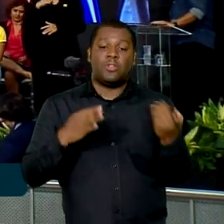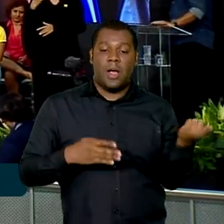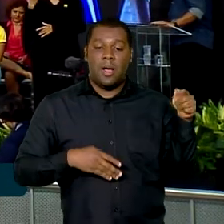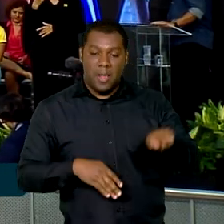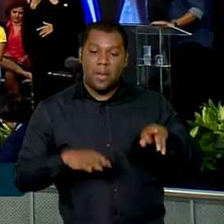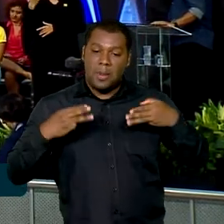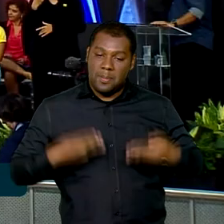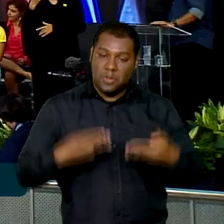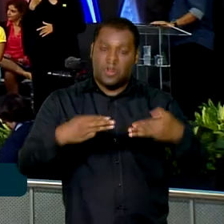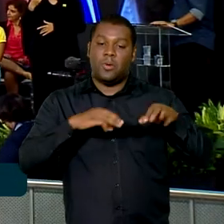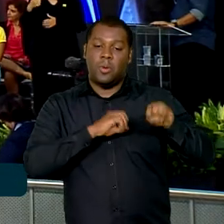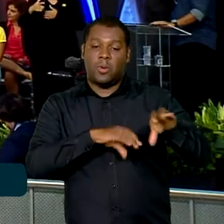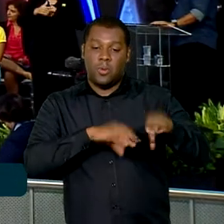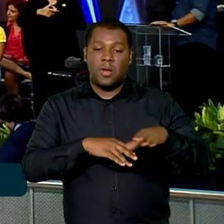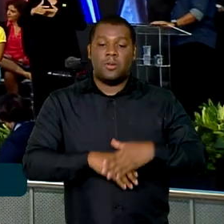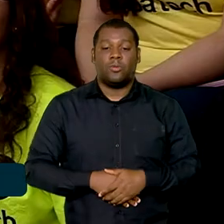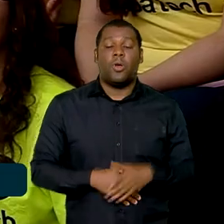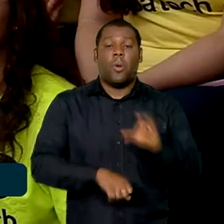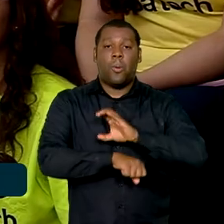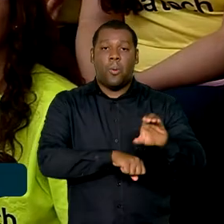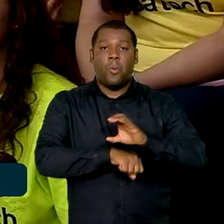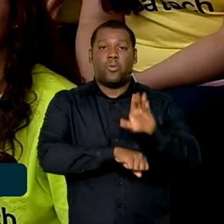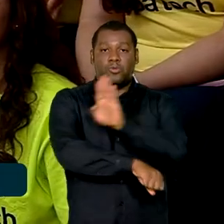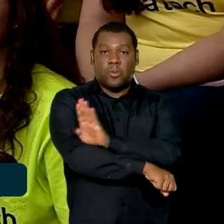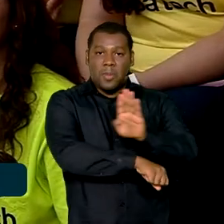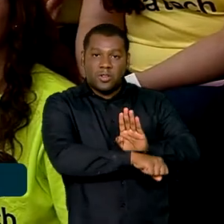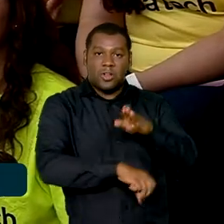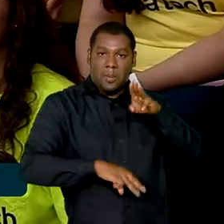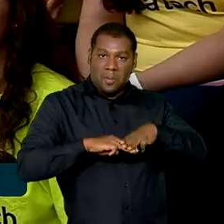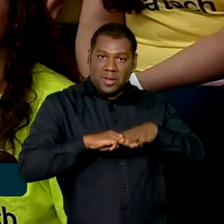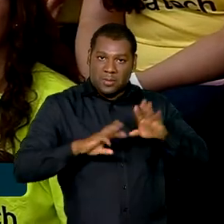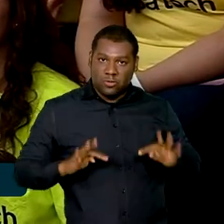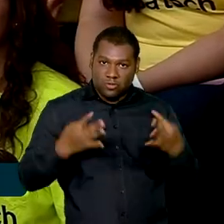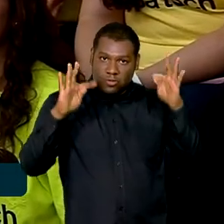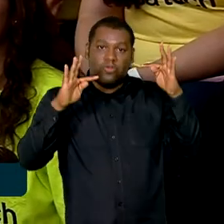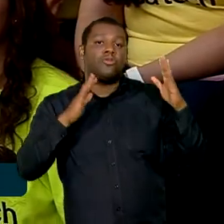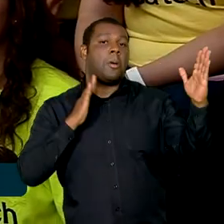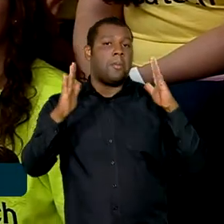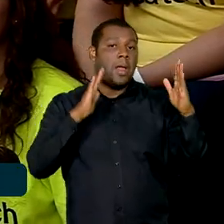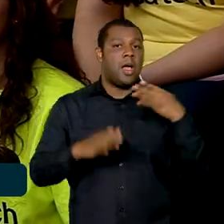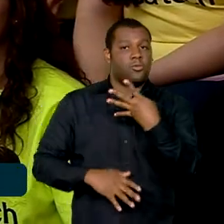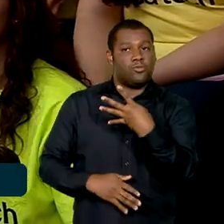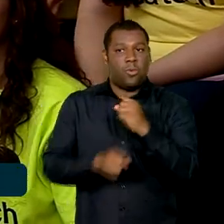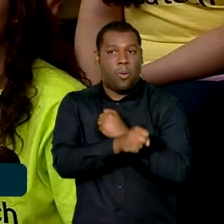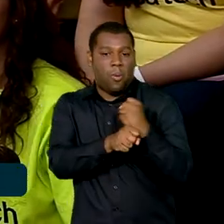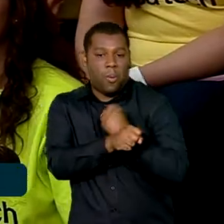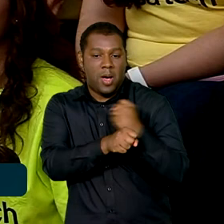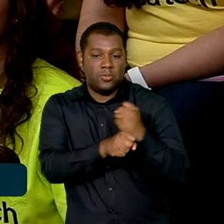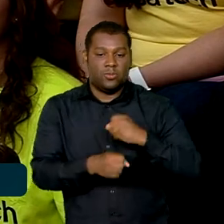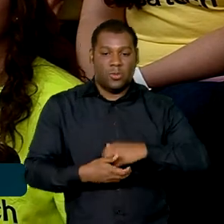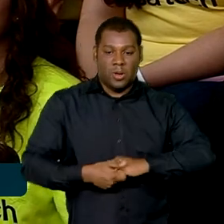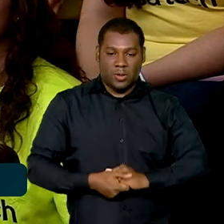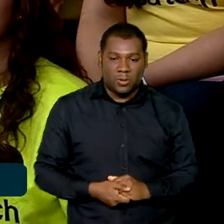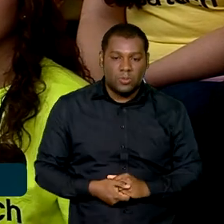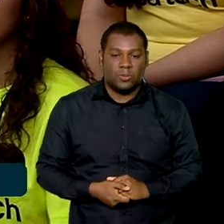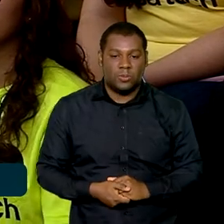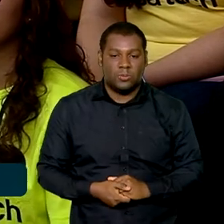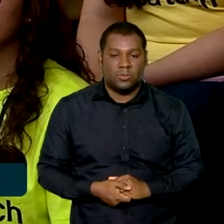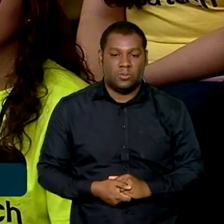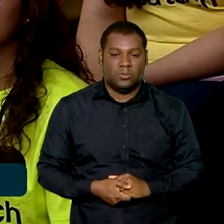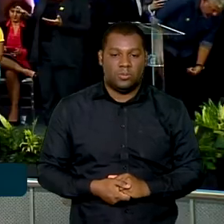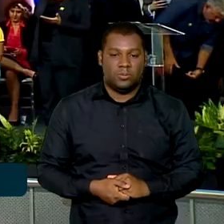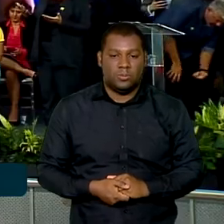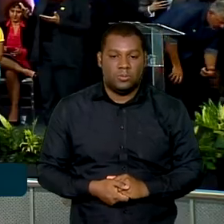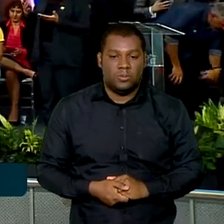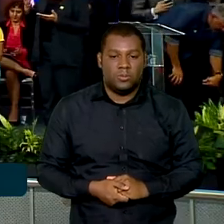Com duração de 4 anos, o curso vai formar bacharéis em Matemática da Tecnologia e